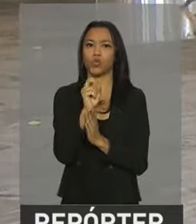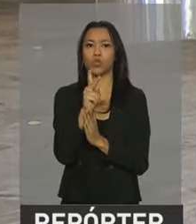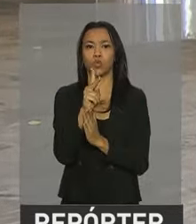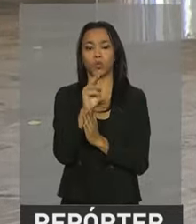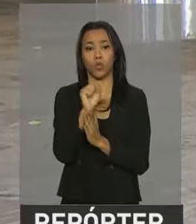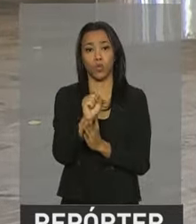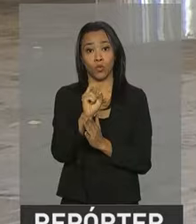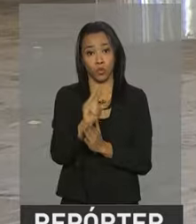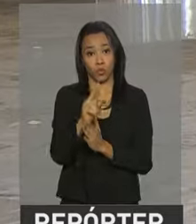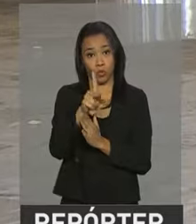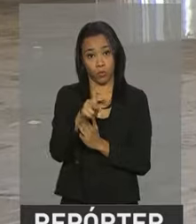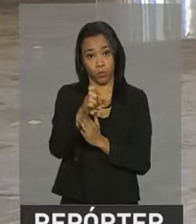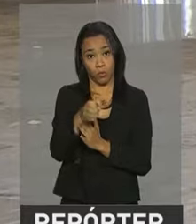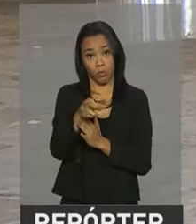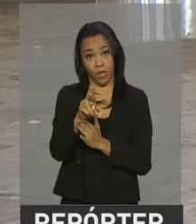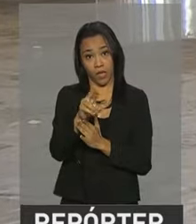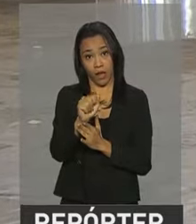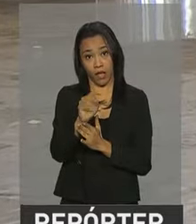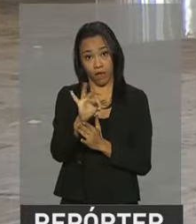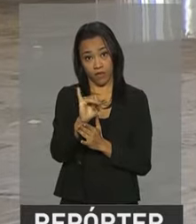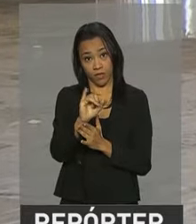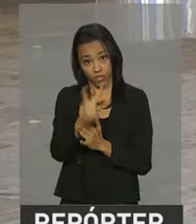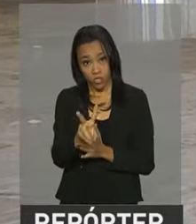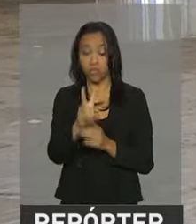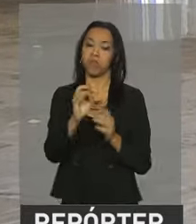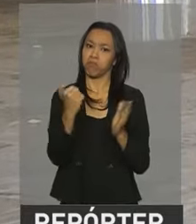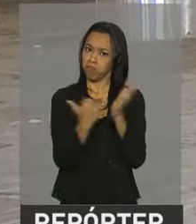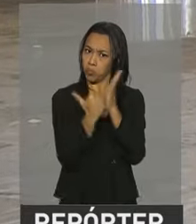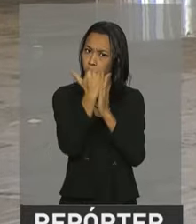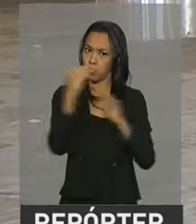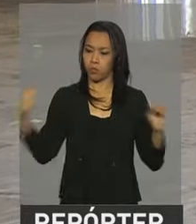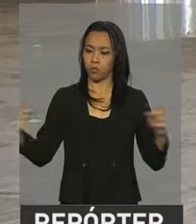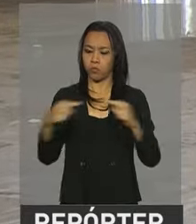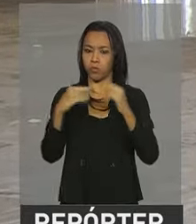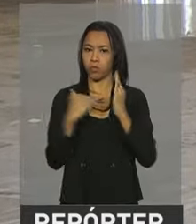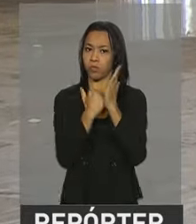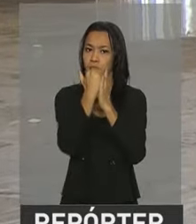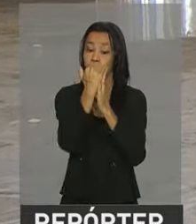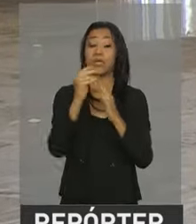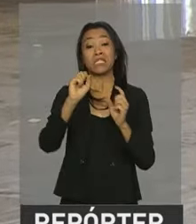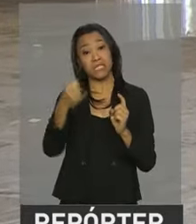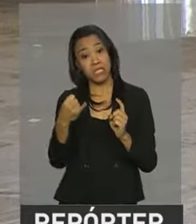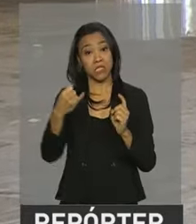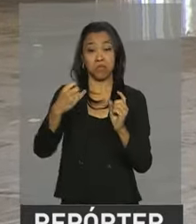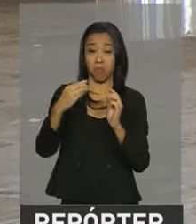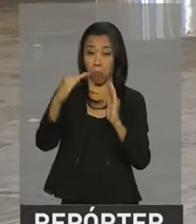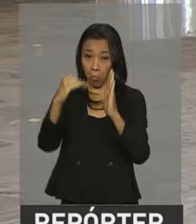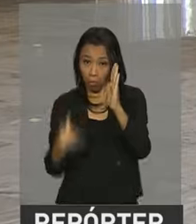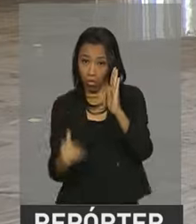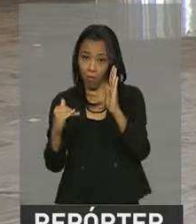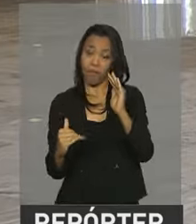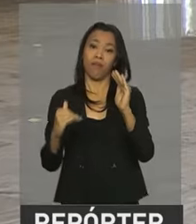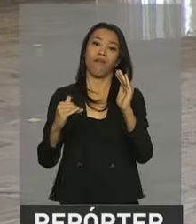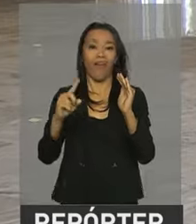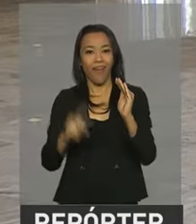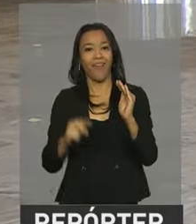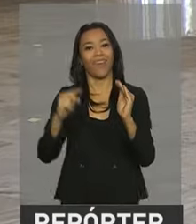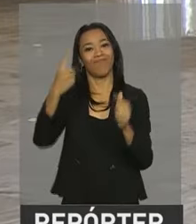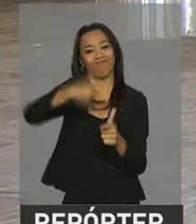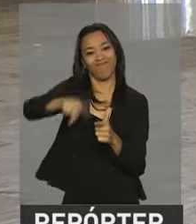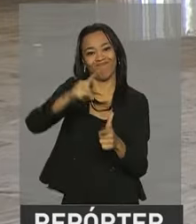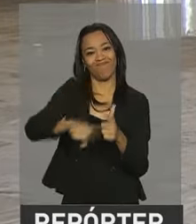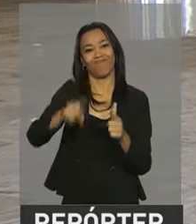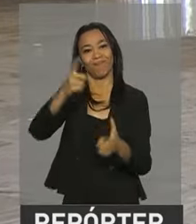há um déficit essa preocupação com os temas econômicos também aparece na preocupação do no governo com as